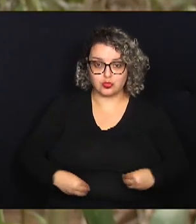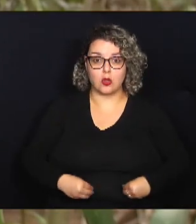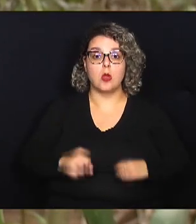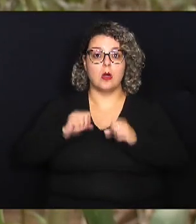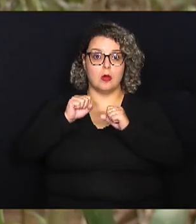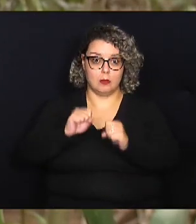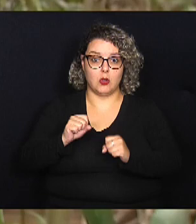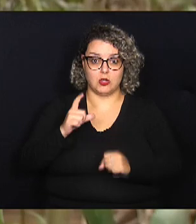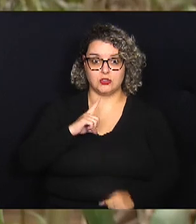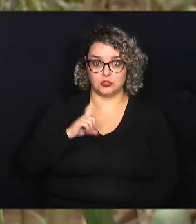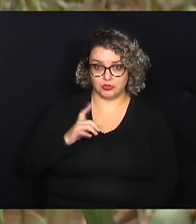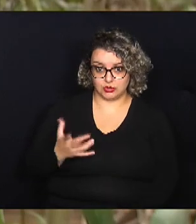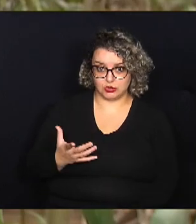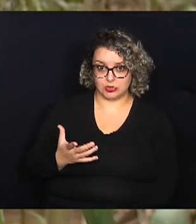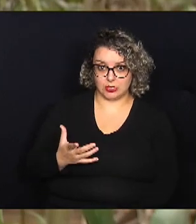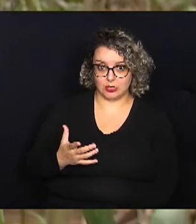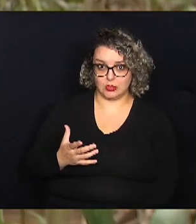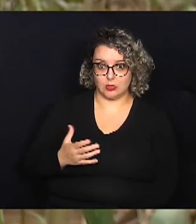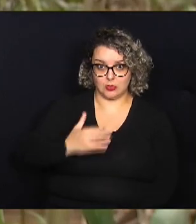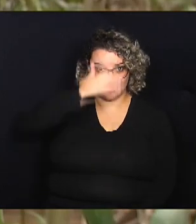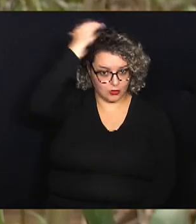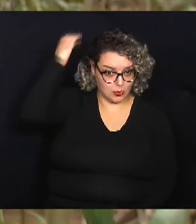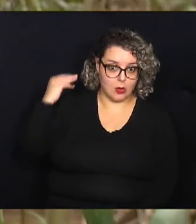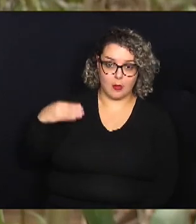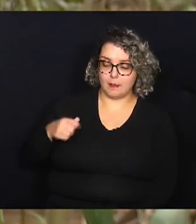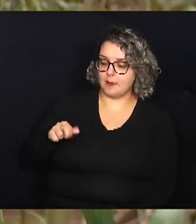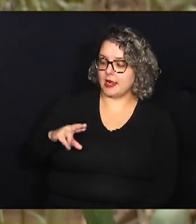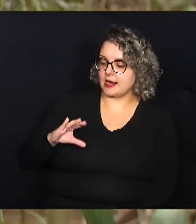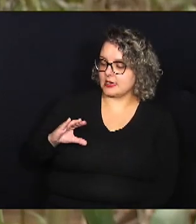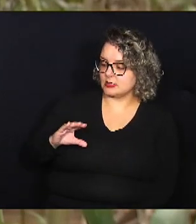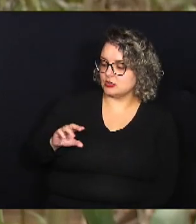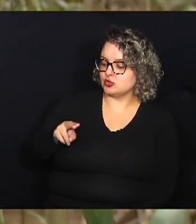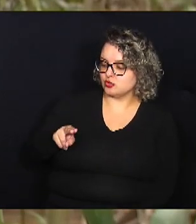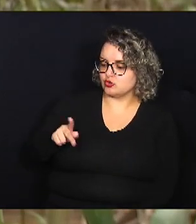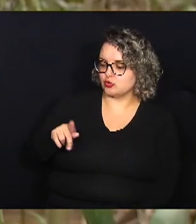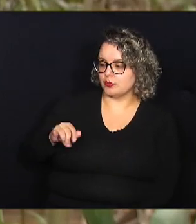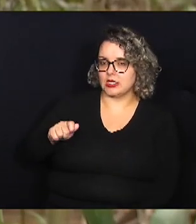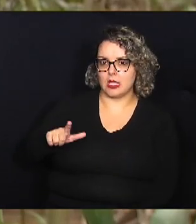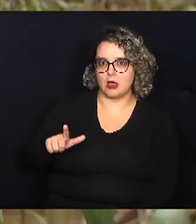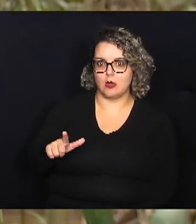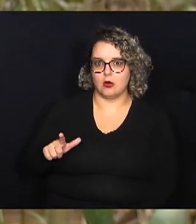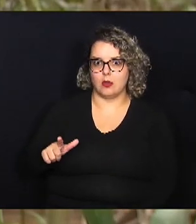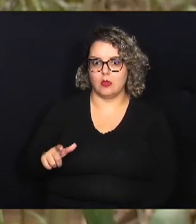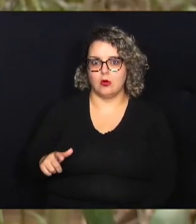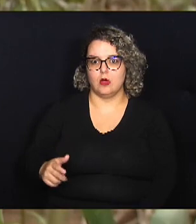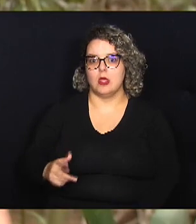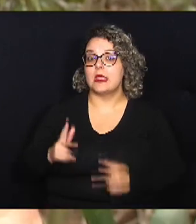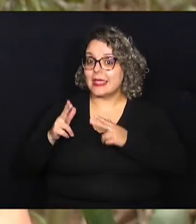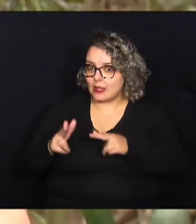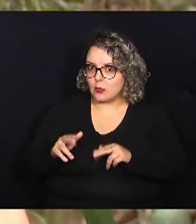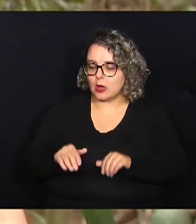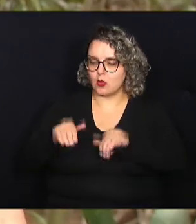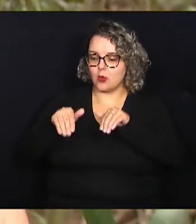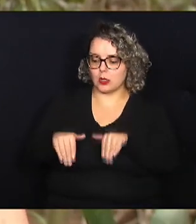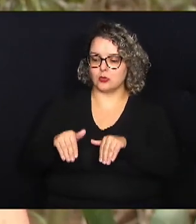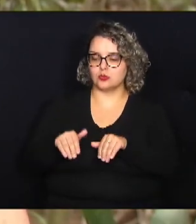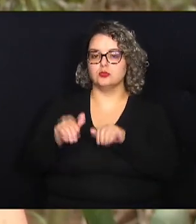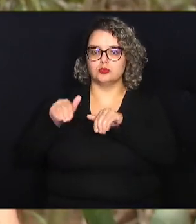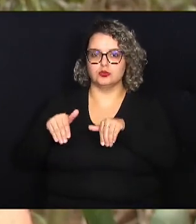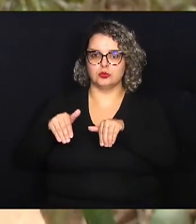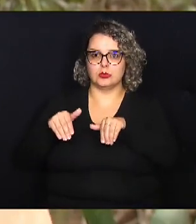carregar, porque o gambá ele é um marsupial, da mesma categoria que os cangurus. Então, eles têm uma